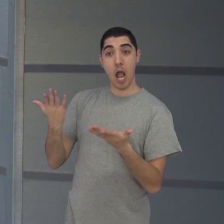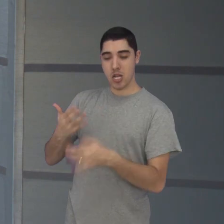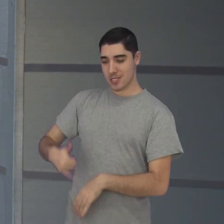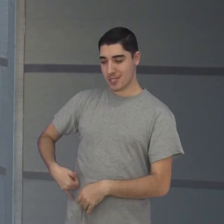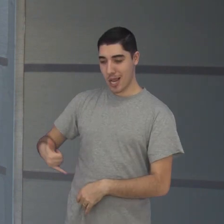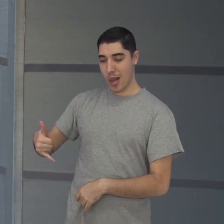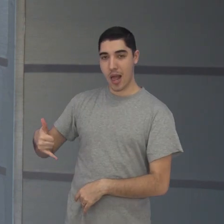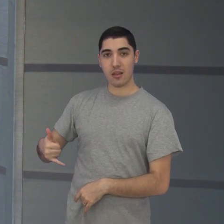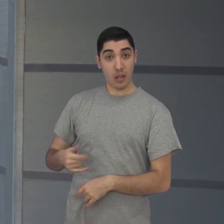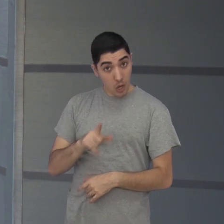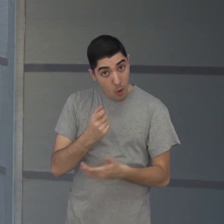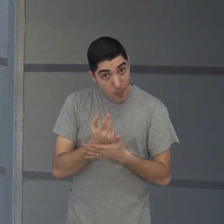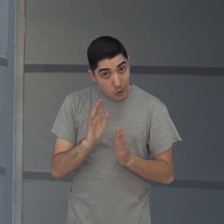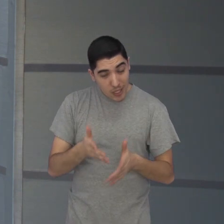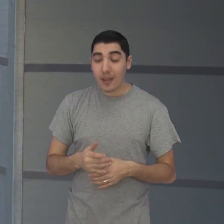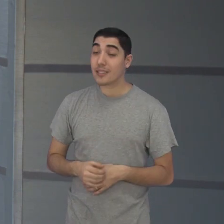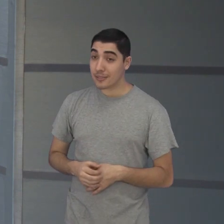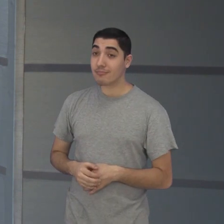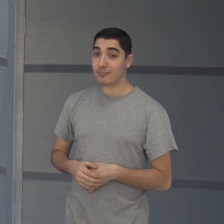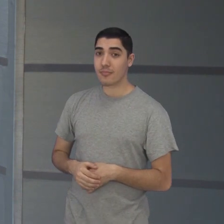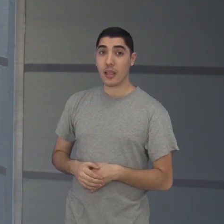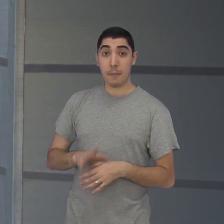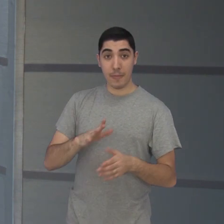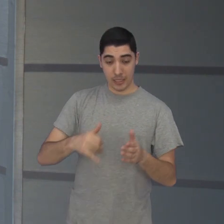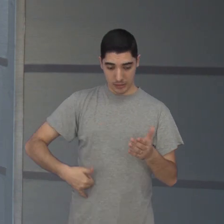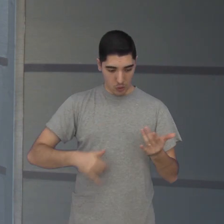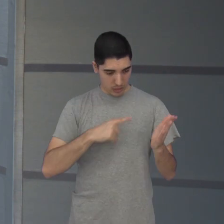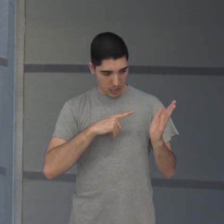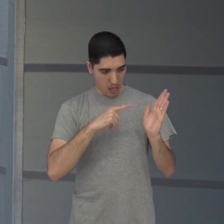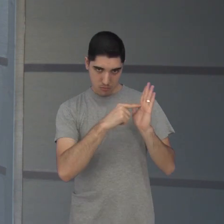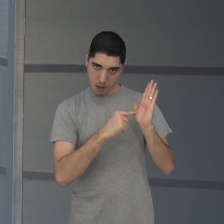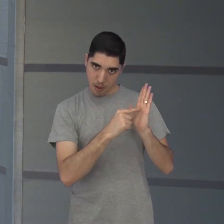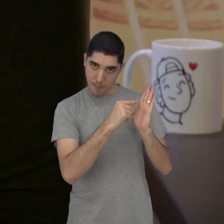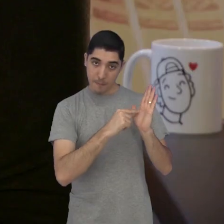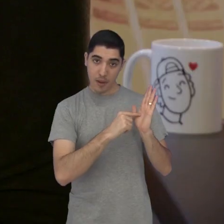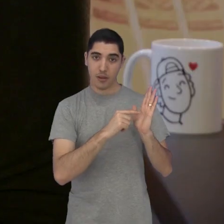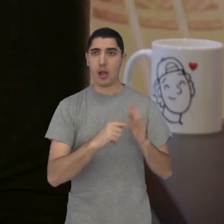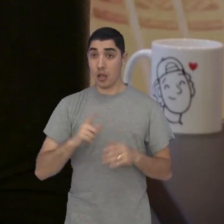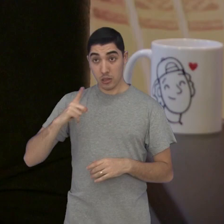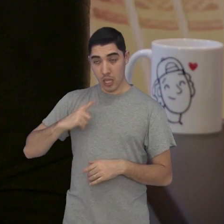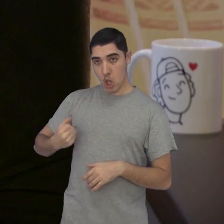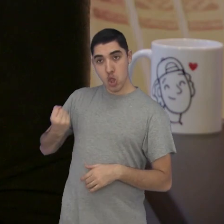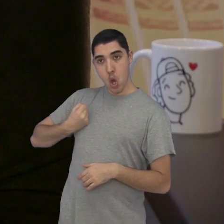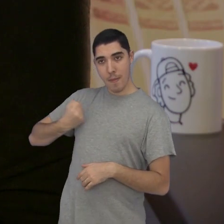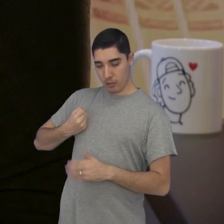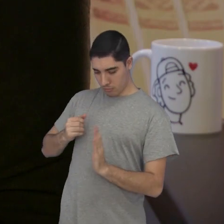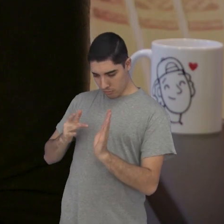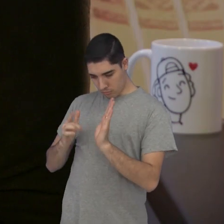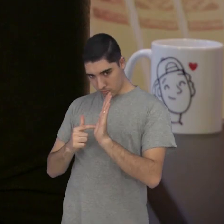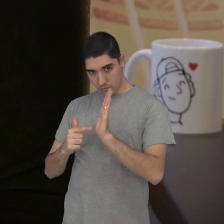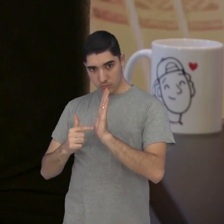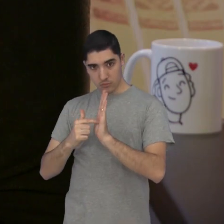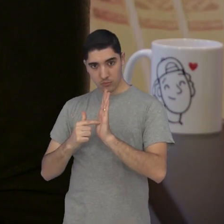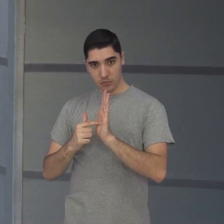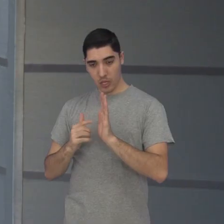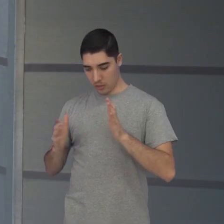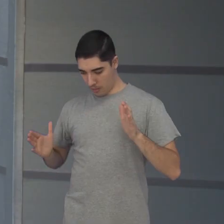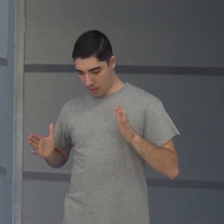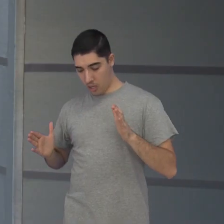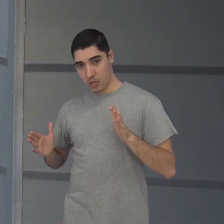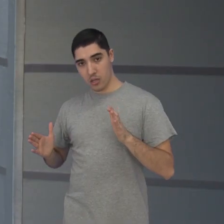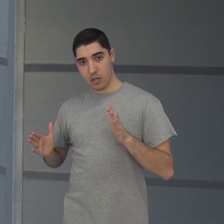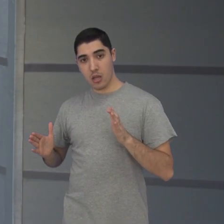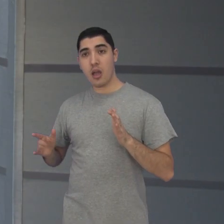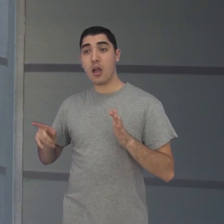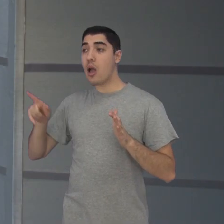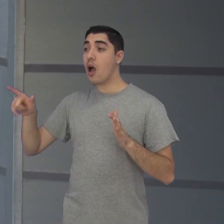eu comprei um celular agora. Você comprou? Comprei. Mas tem botão ou é só Não, na tela? Ele tem um numeral assim, né? Ele é desse